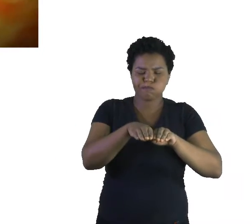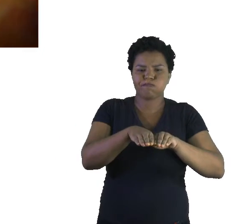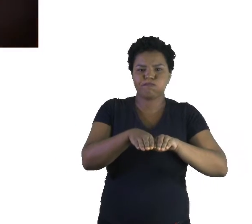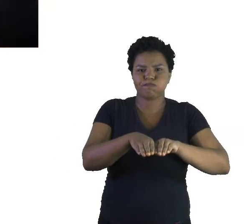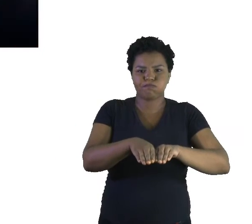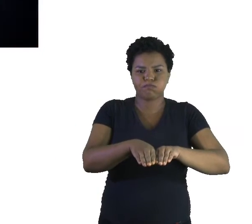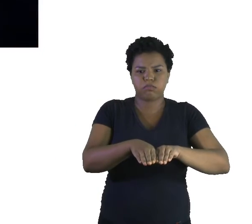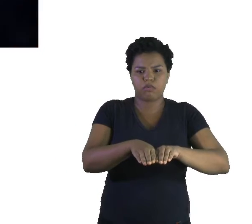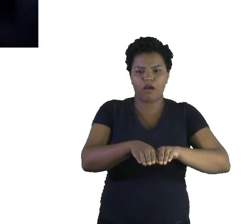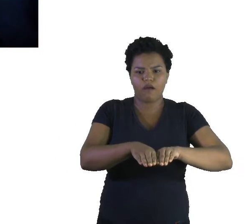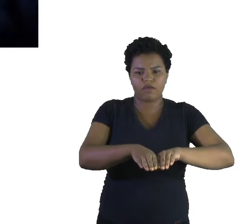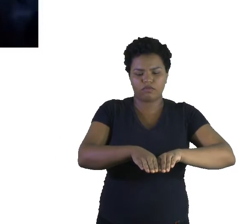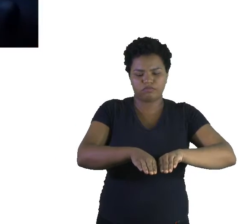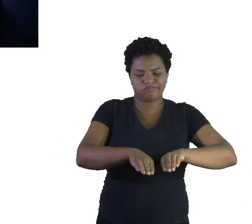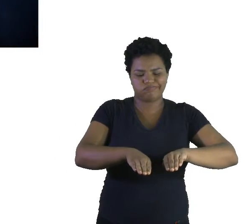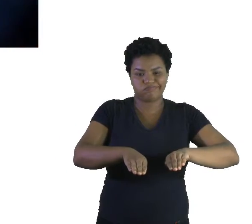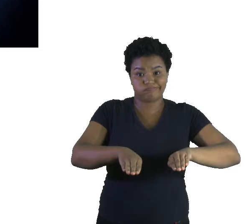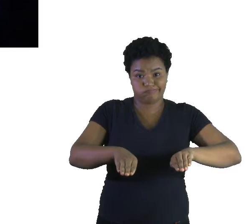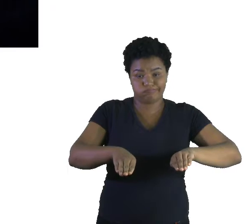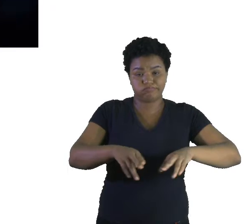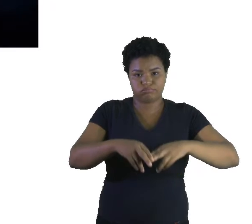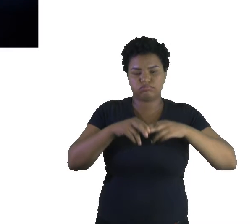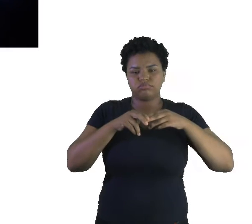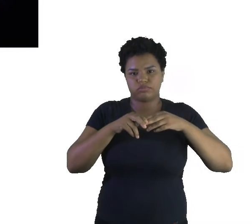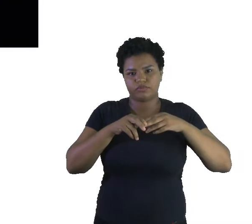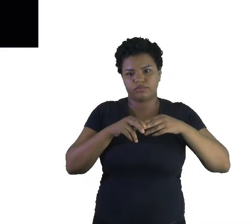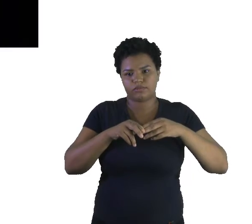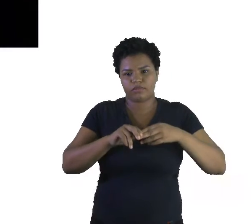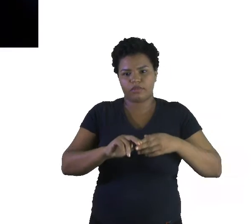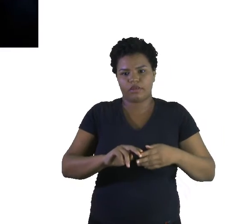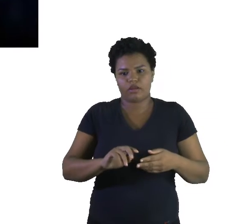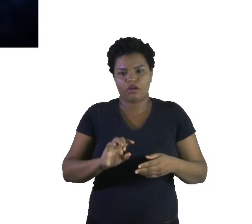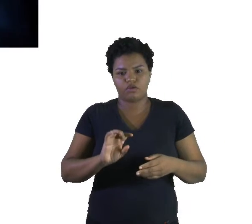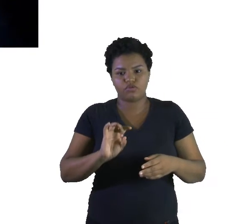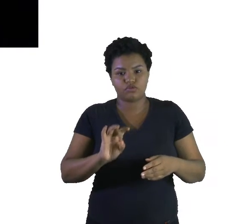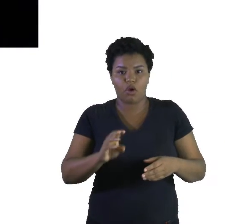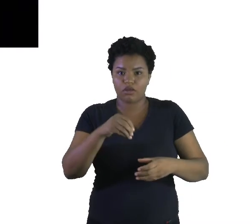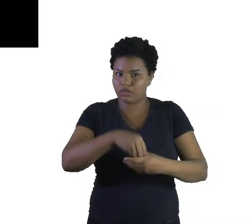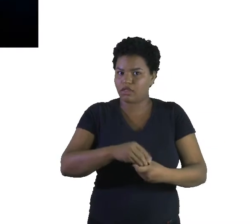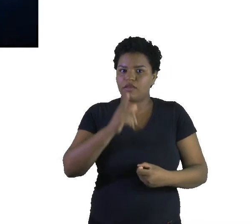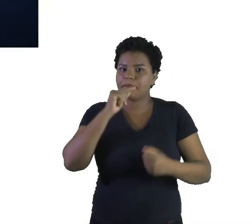a separação delas. E isso não acontece apenas no mar.